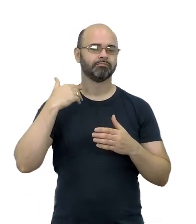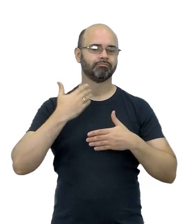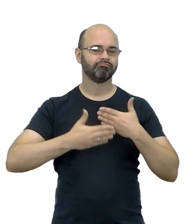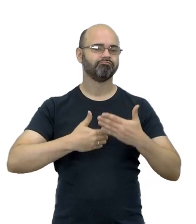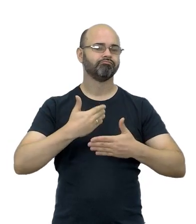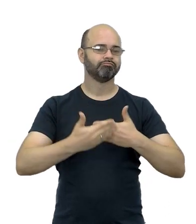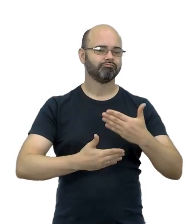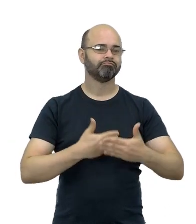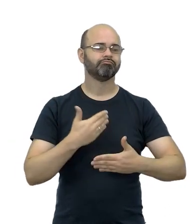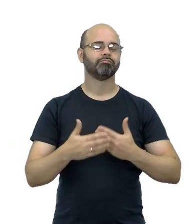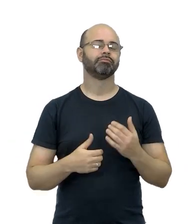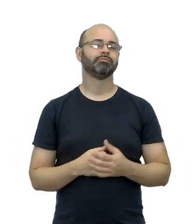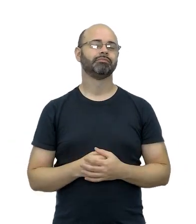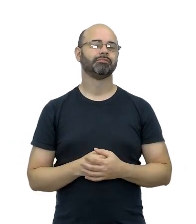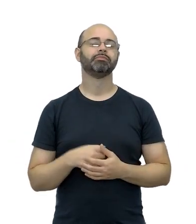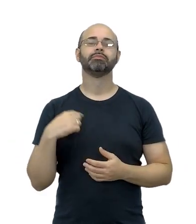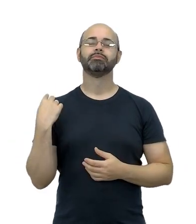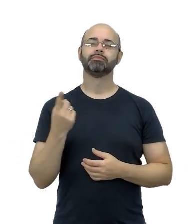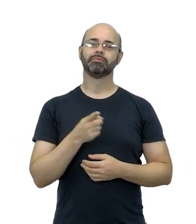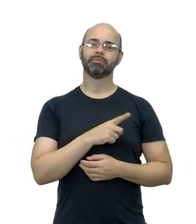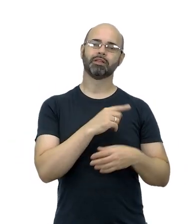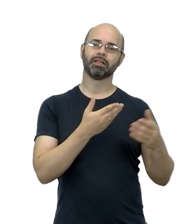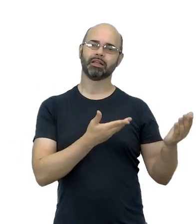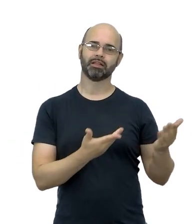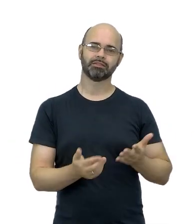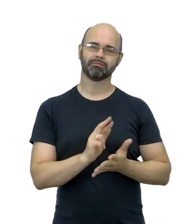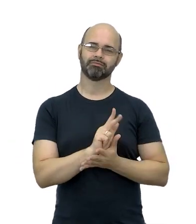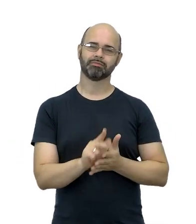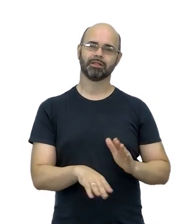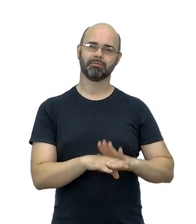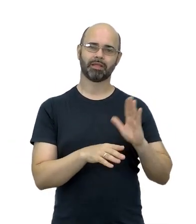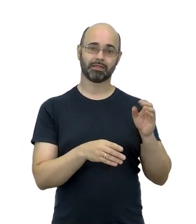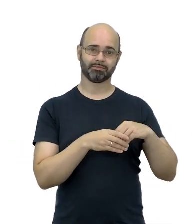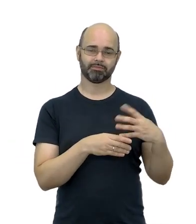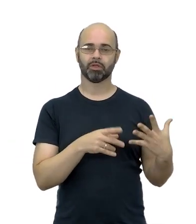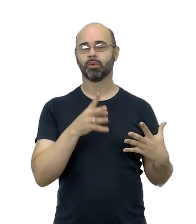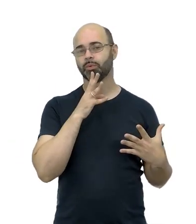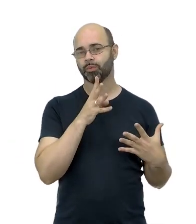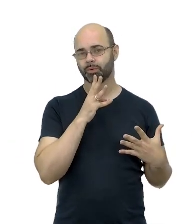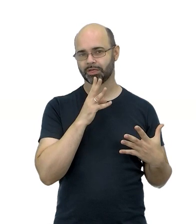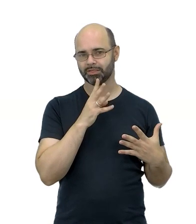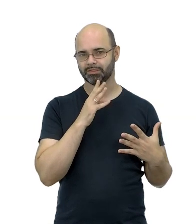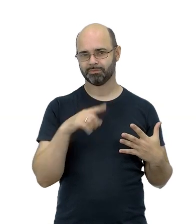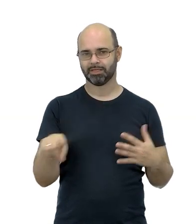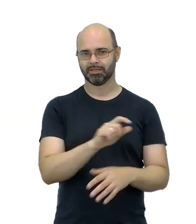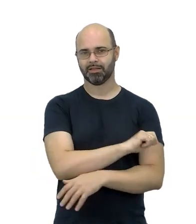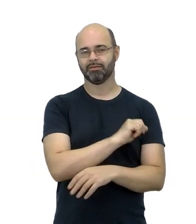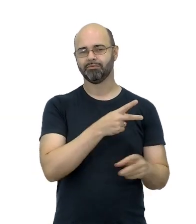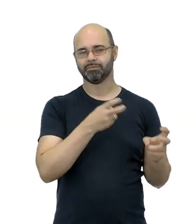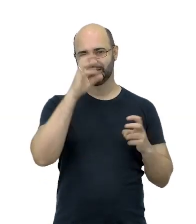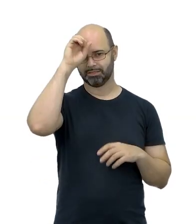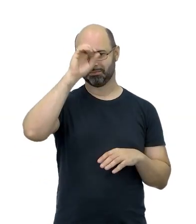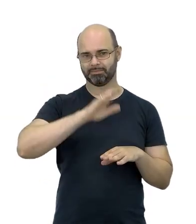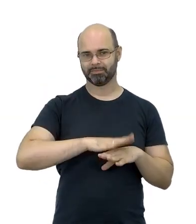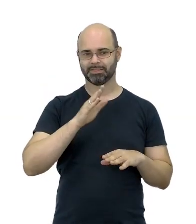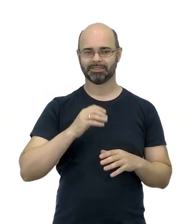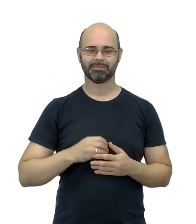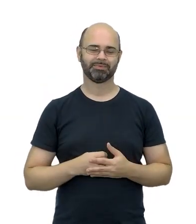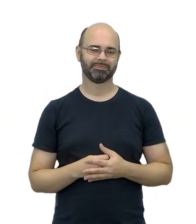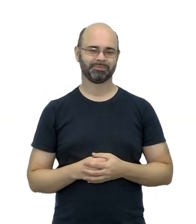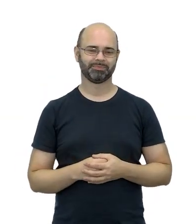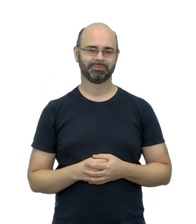daí, trazer elementos que sejam constitutivos desse conhecimento dos alunos, né? E através